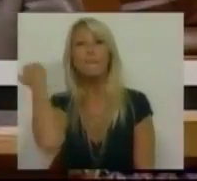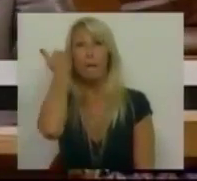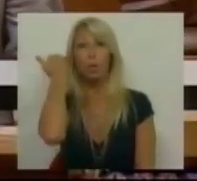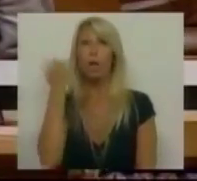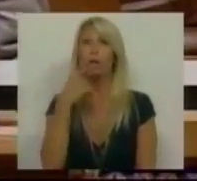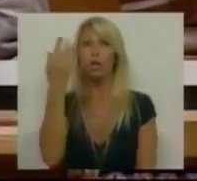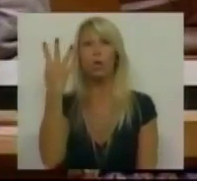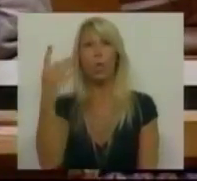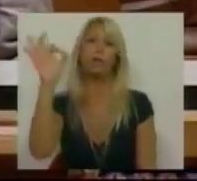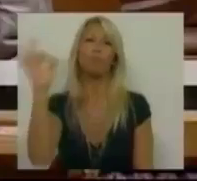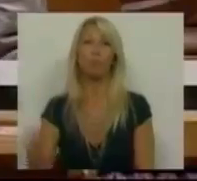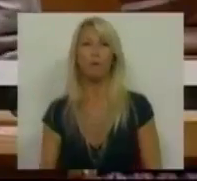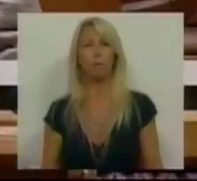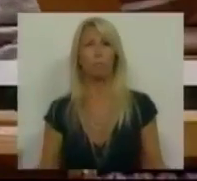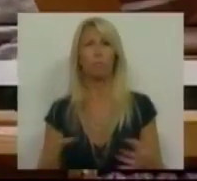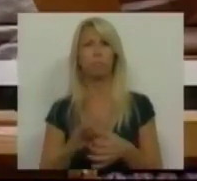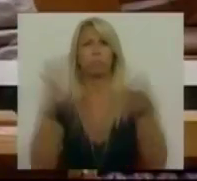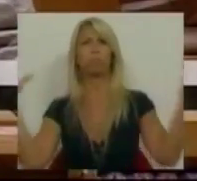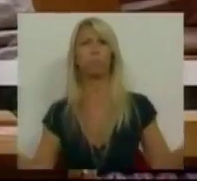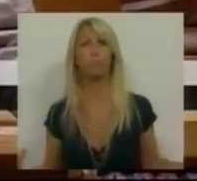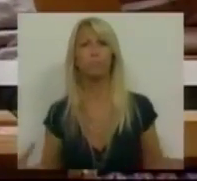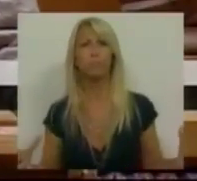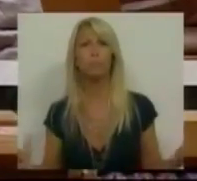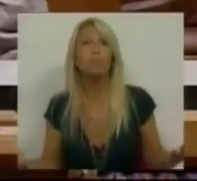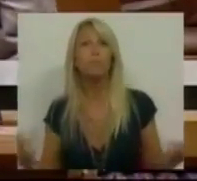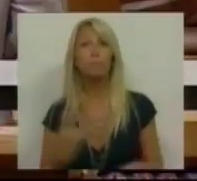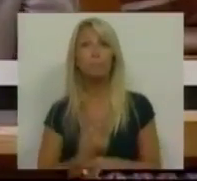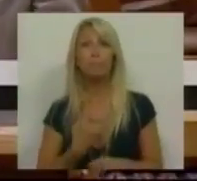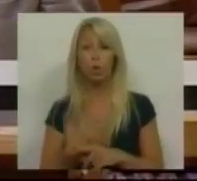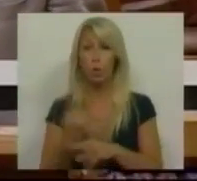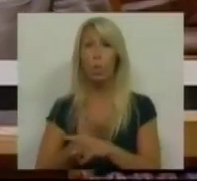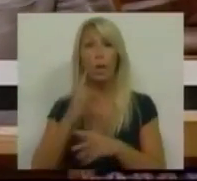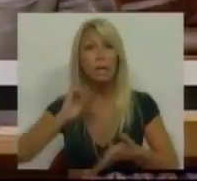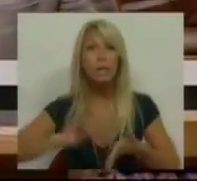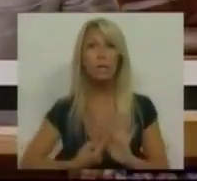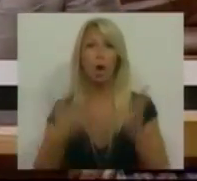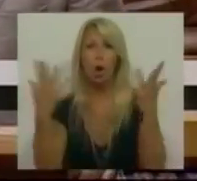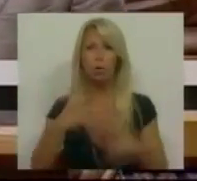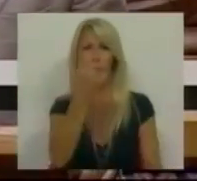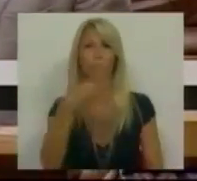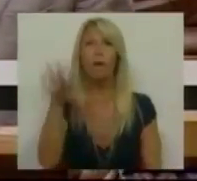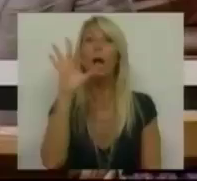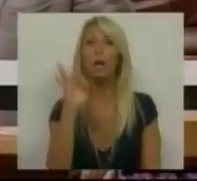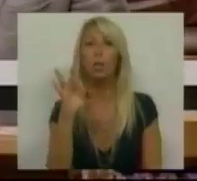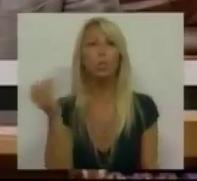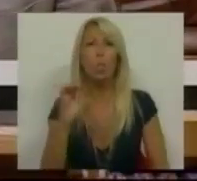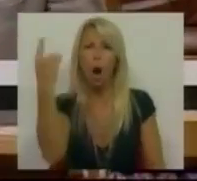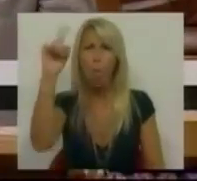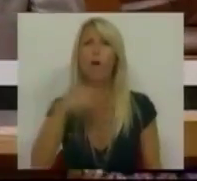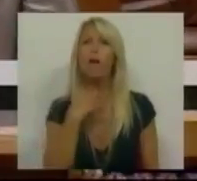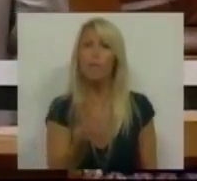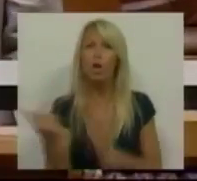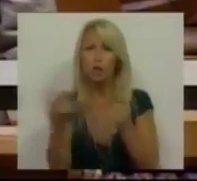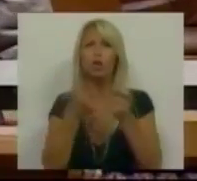coordenação descoordenada do Governo que nem numa coisa essencial para o Orçamento para 2014 consegue ter uma única voz na